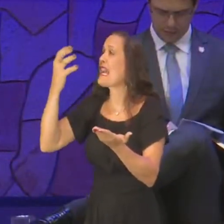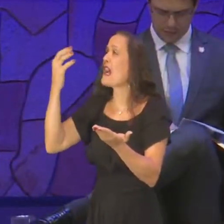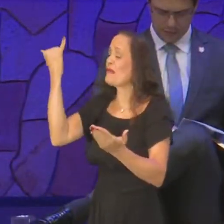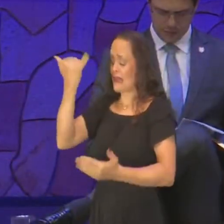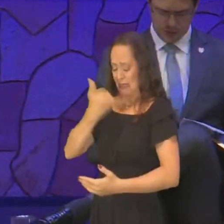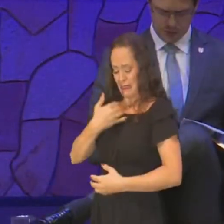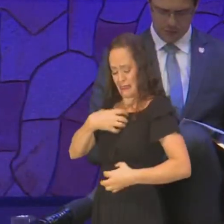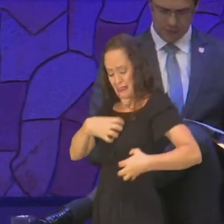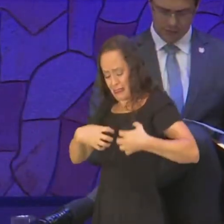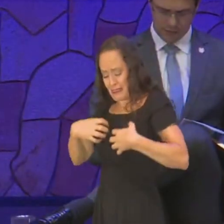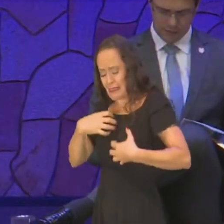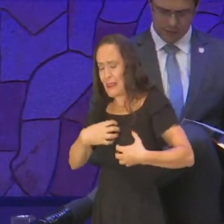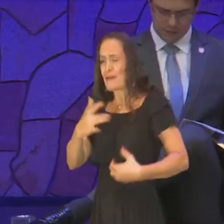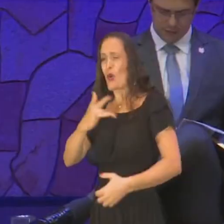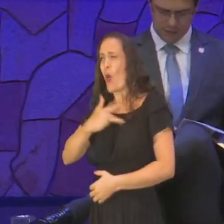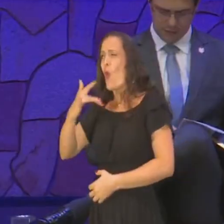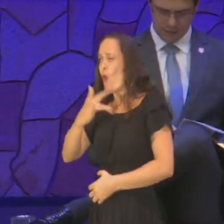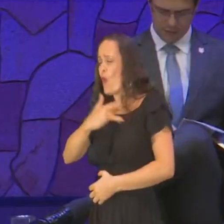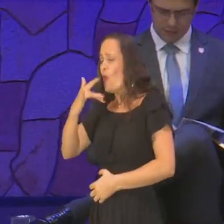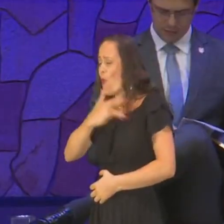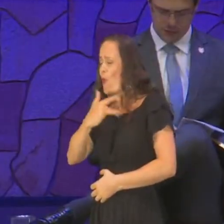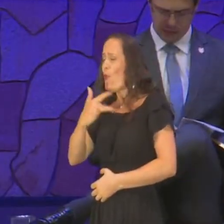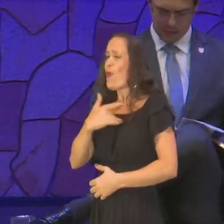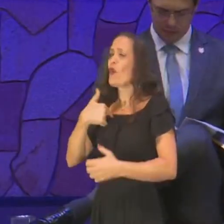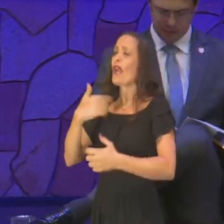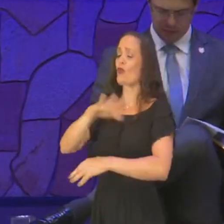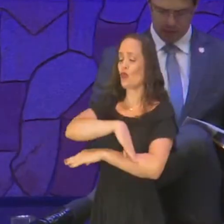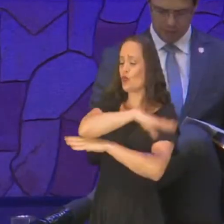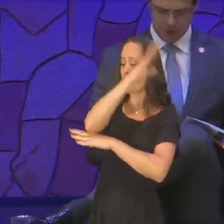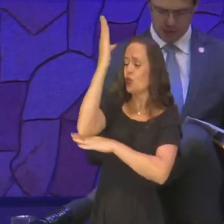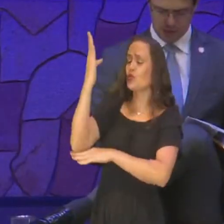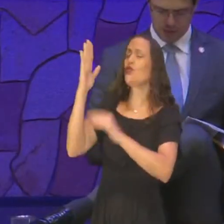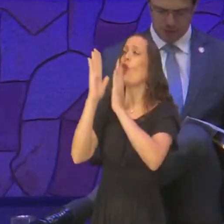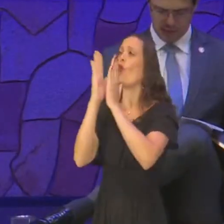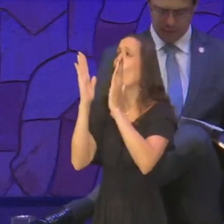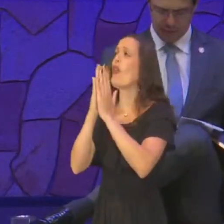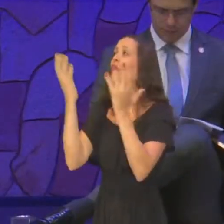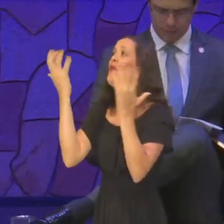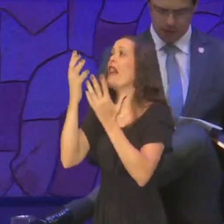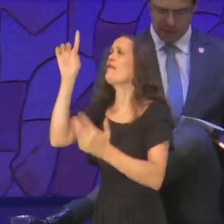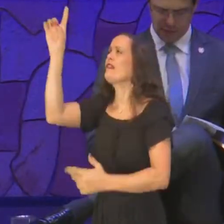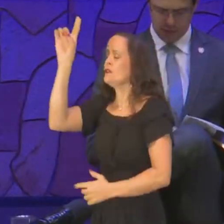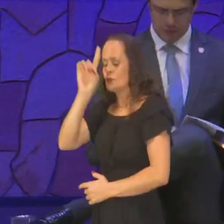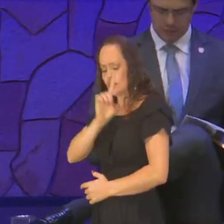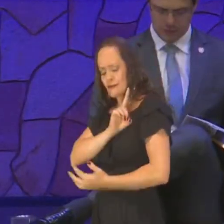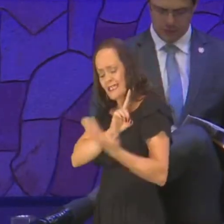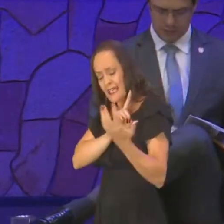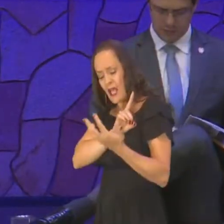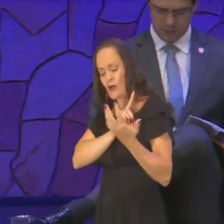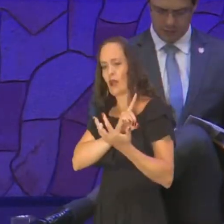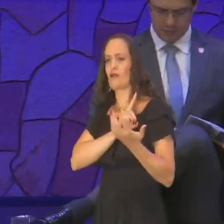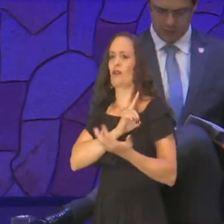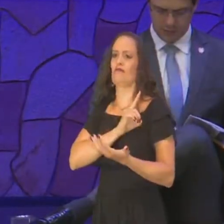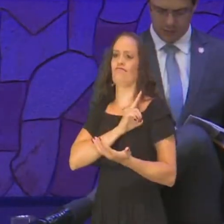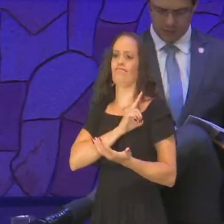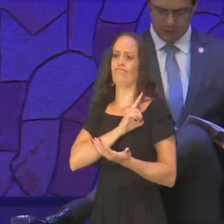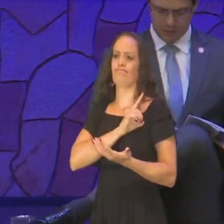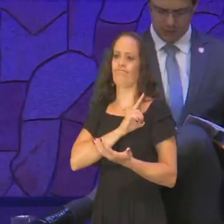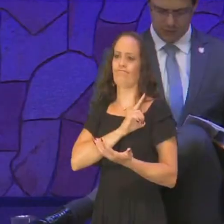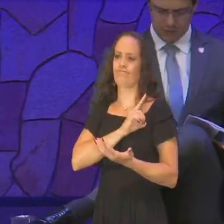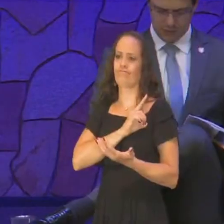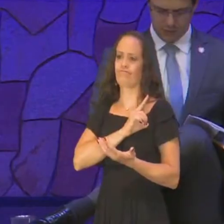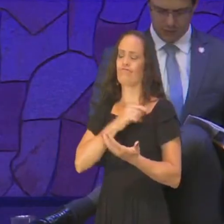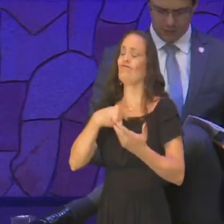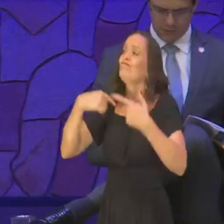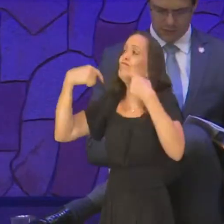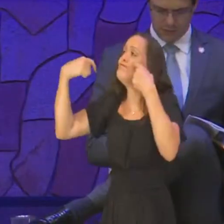teu Espírito, eu quero orar ao Senhor durante o meu dia, Senhor, eu quero a tua presença, eu quero a tua presença. Eu